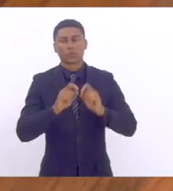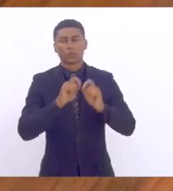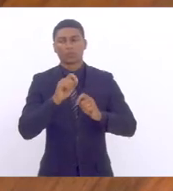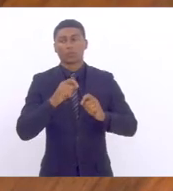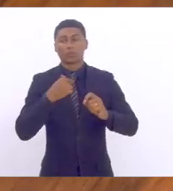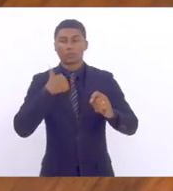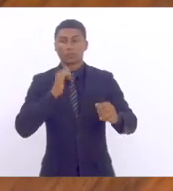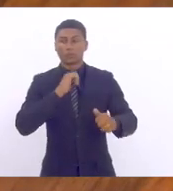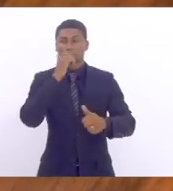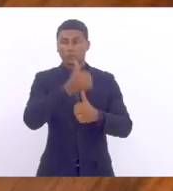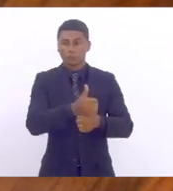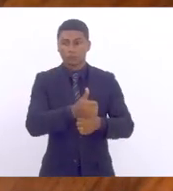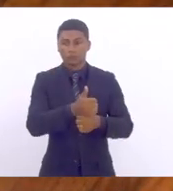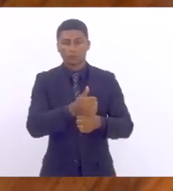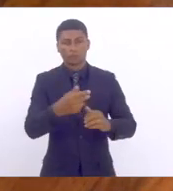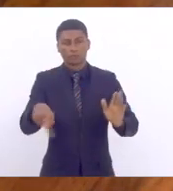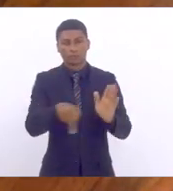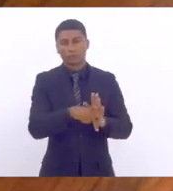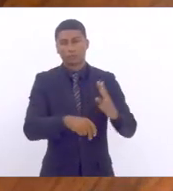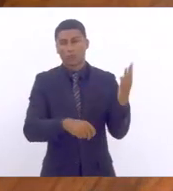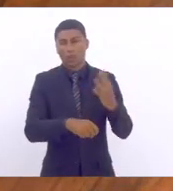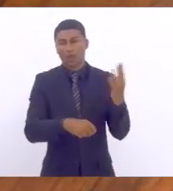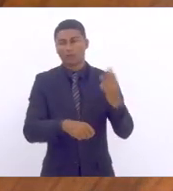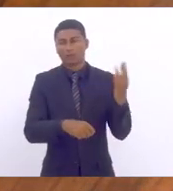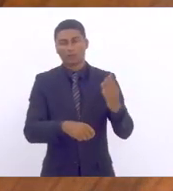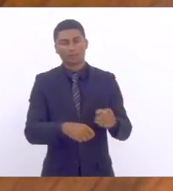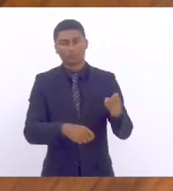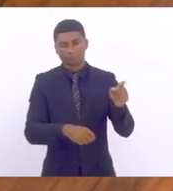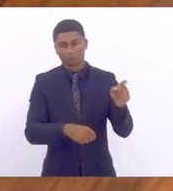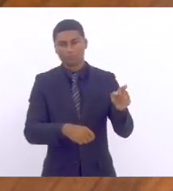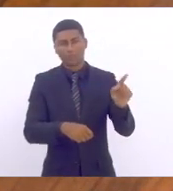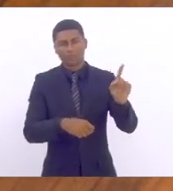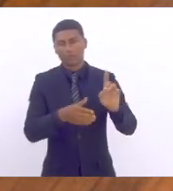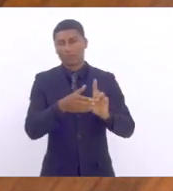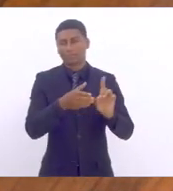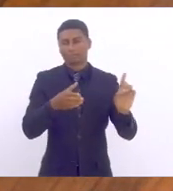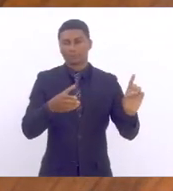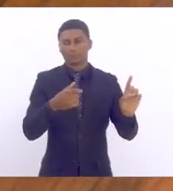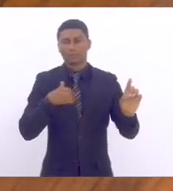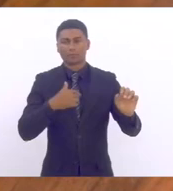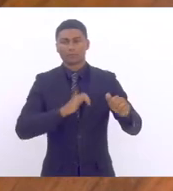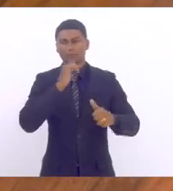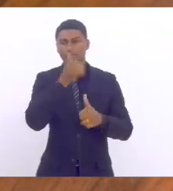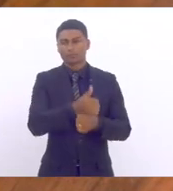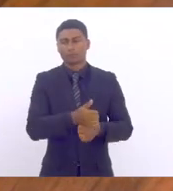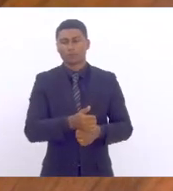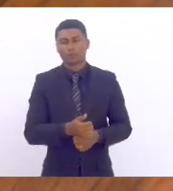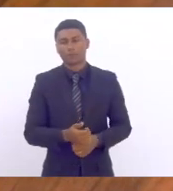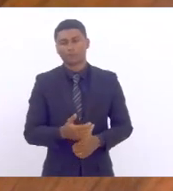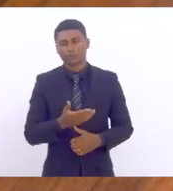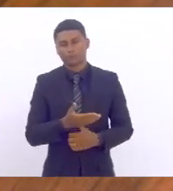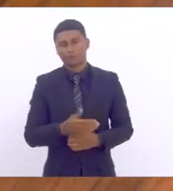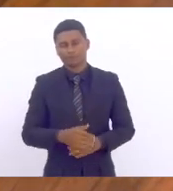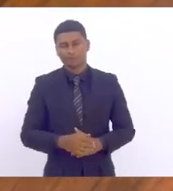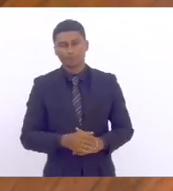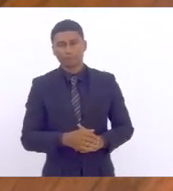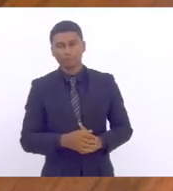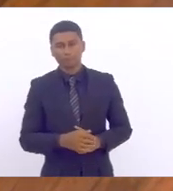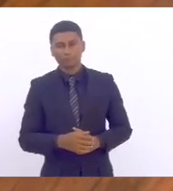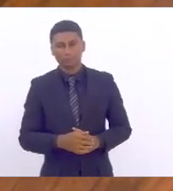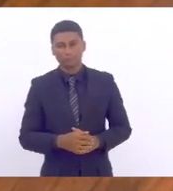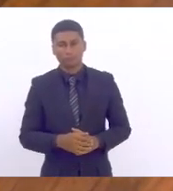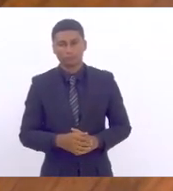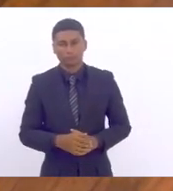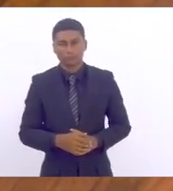substituto do promotor da quarta, que está afastado, da quarta promotoria, e esse procedimento não estaria